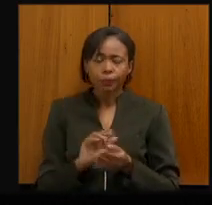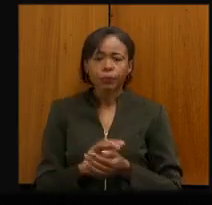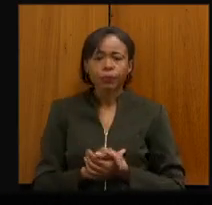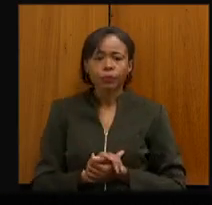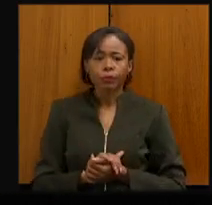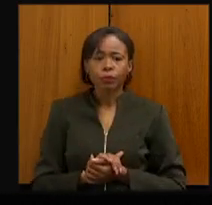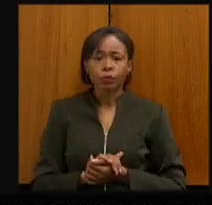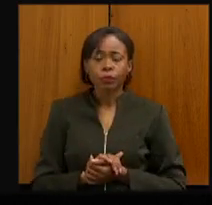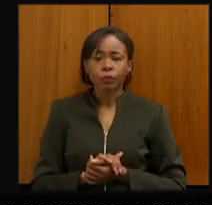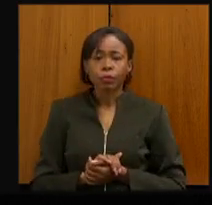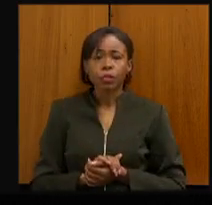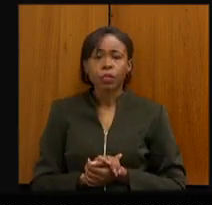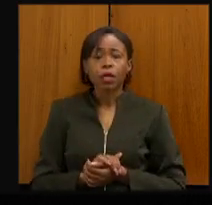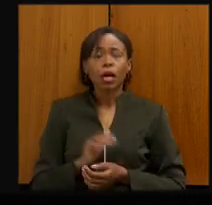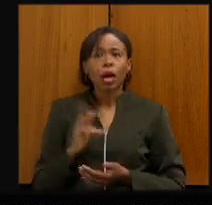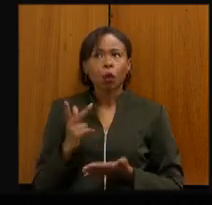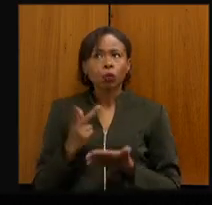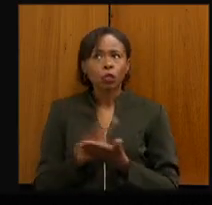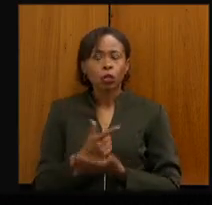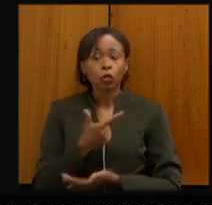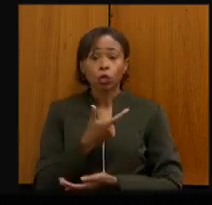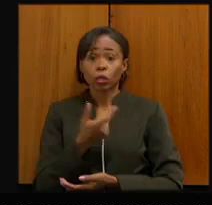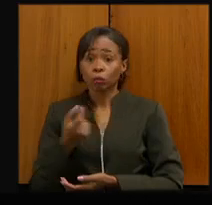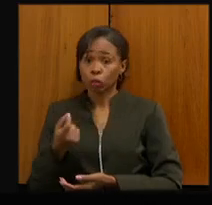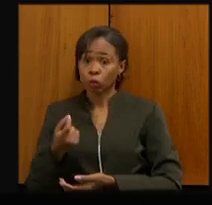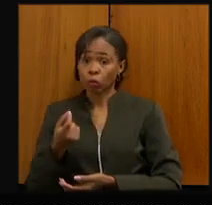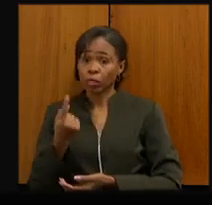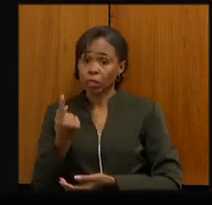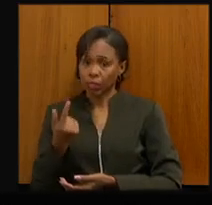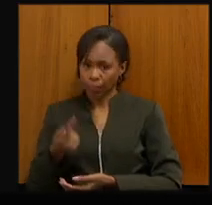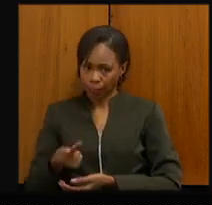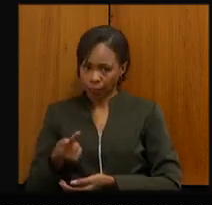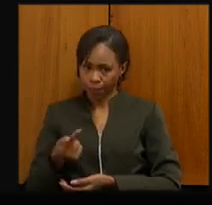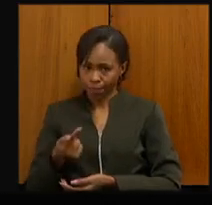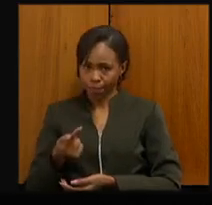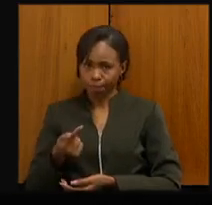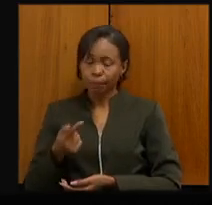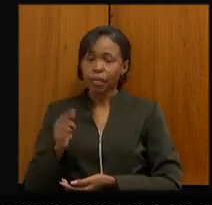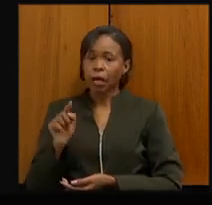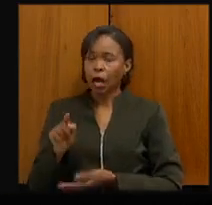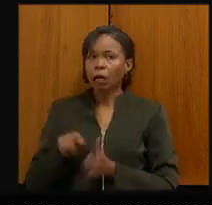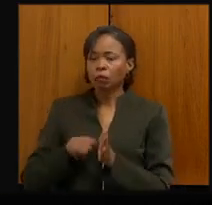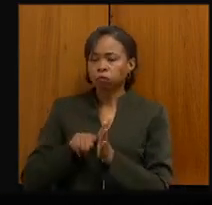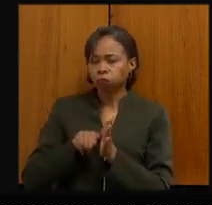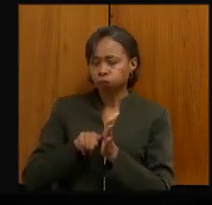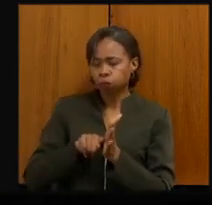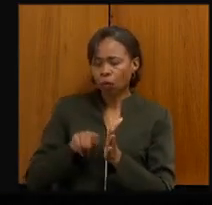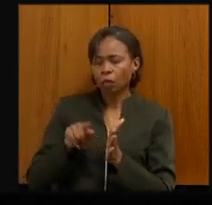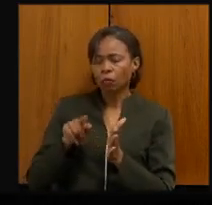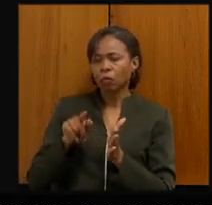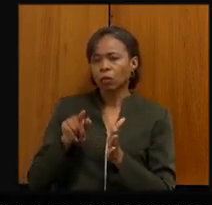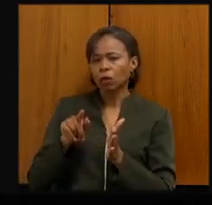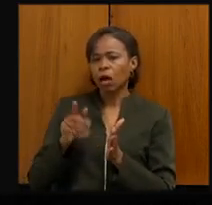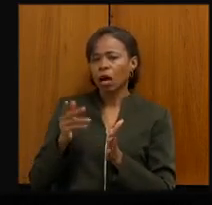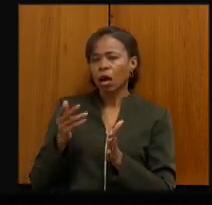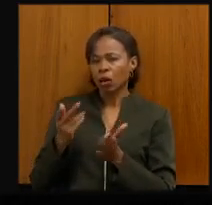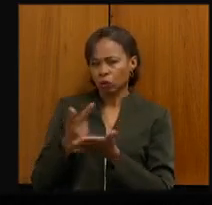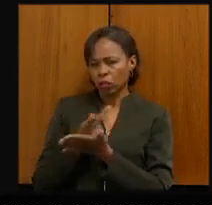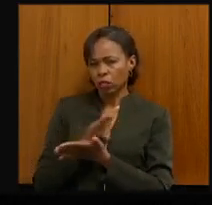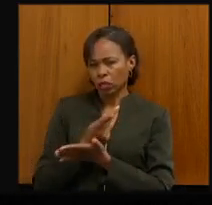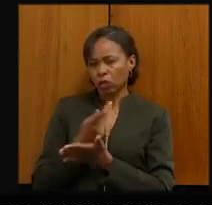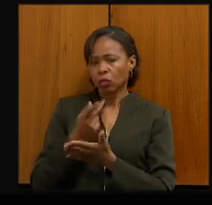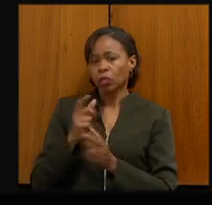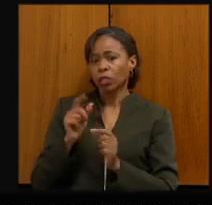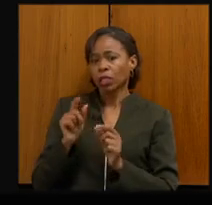nesse momento que isso foi em 2017 foram levantados foram depois feito a pequena